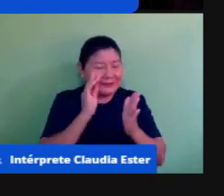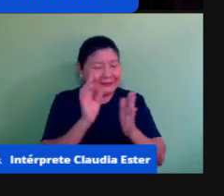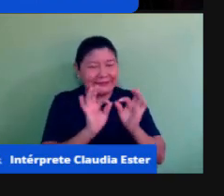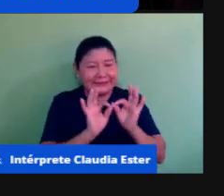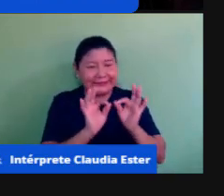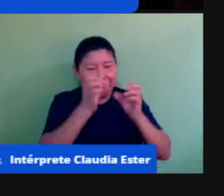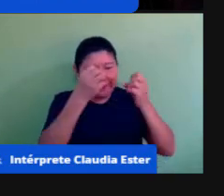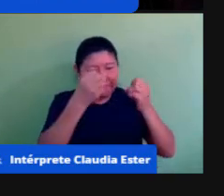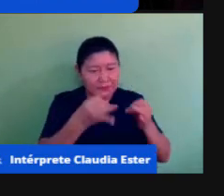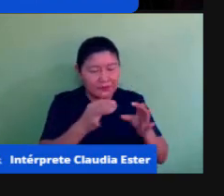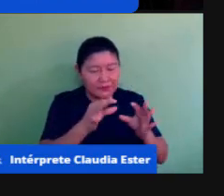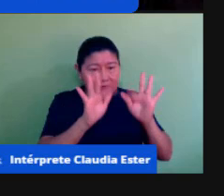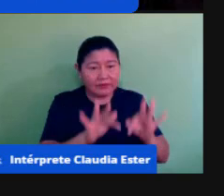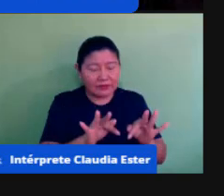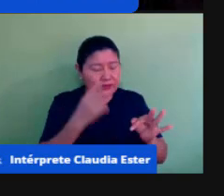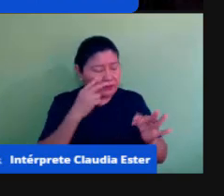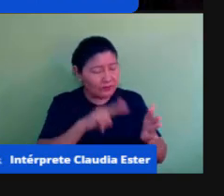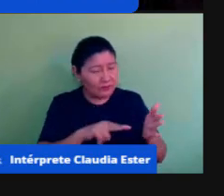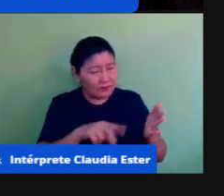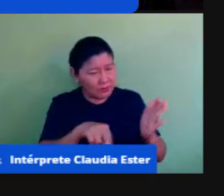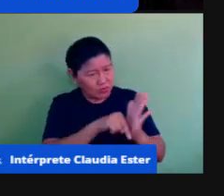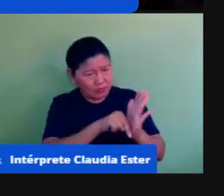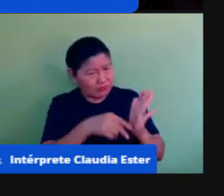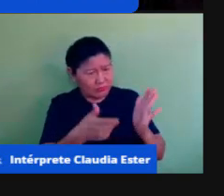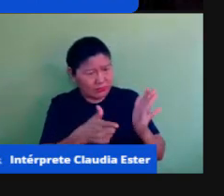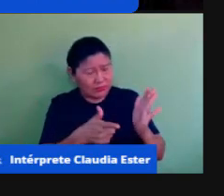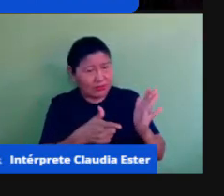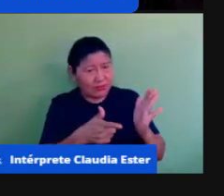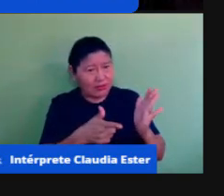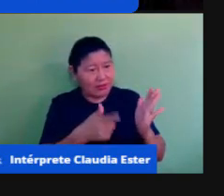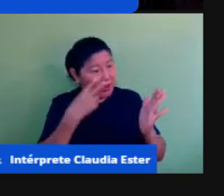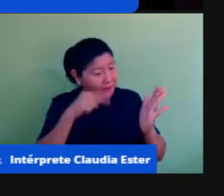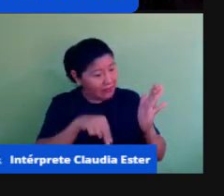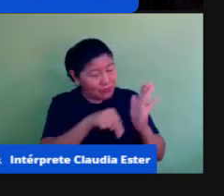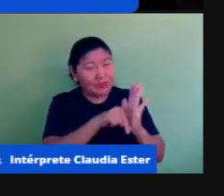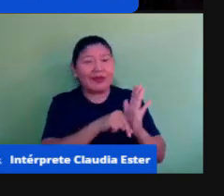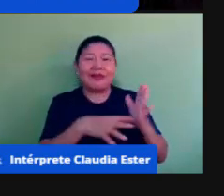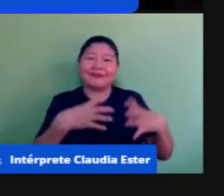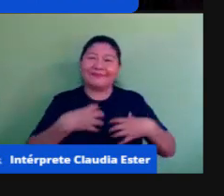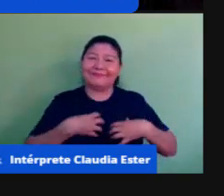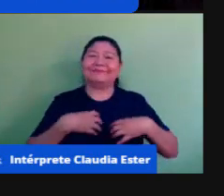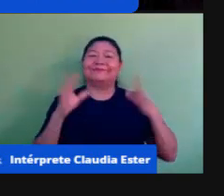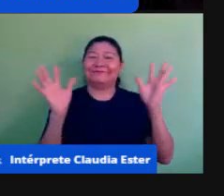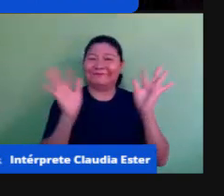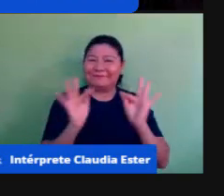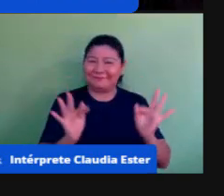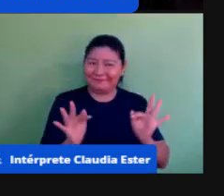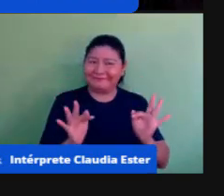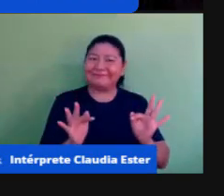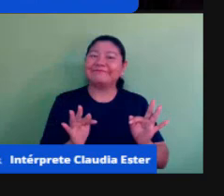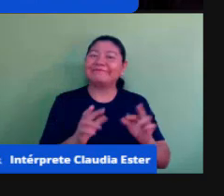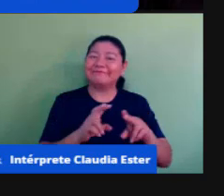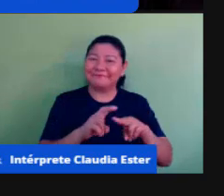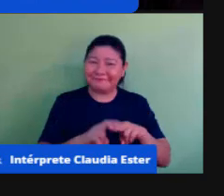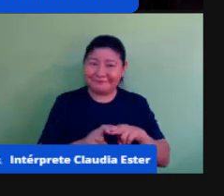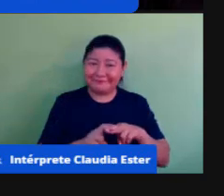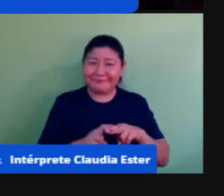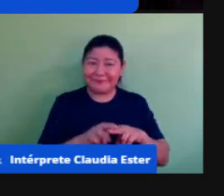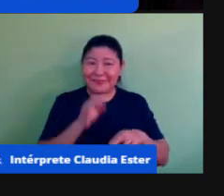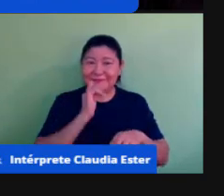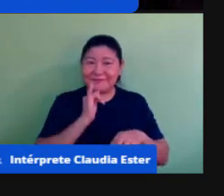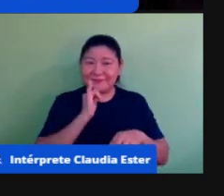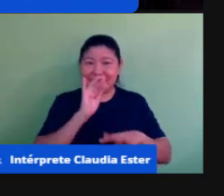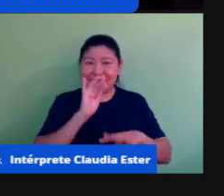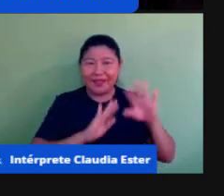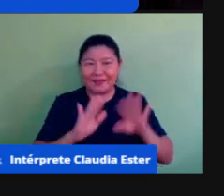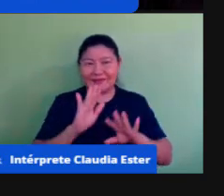coisa muito tecnológica, eles ficam todo empolgados e com certeza eles podem desenvolver no celular, então eles pegam o celular e vão atrás dos pais